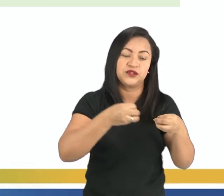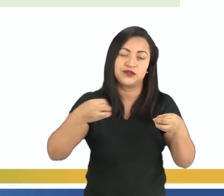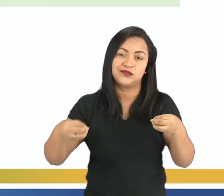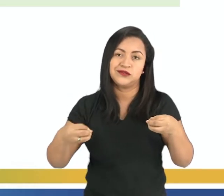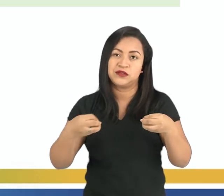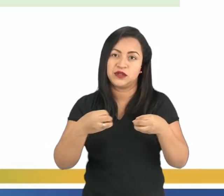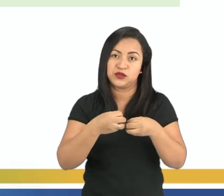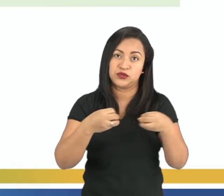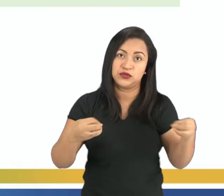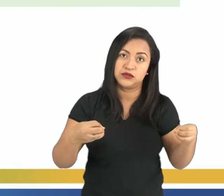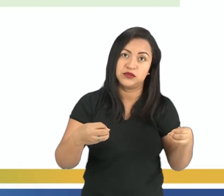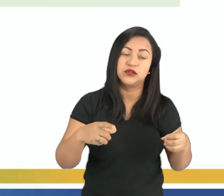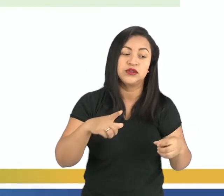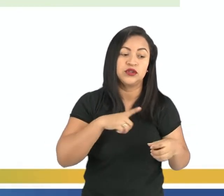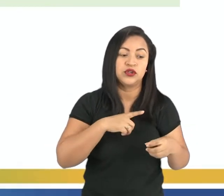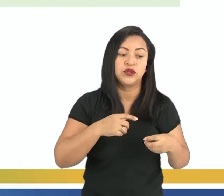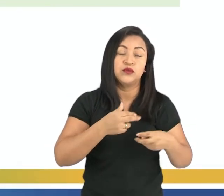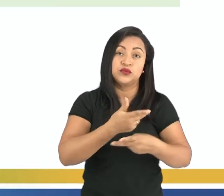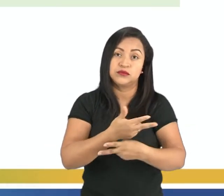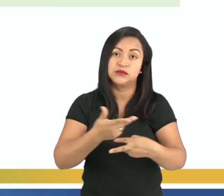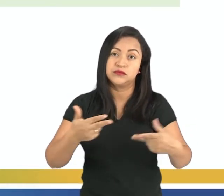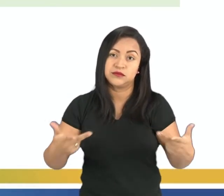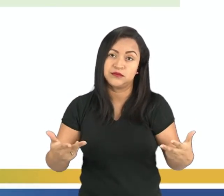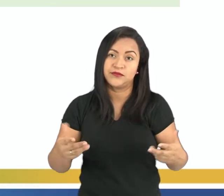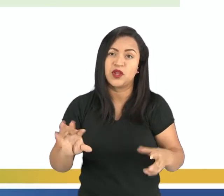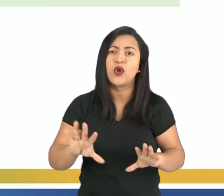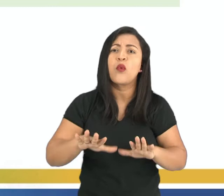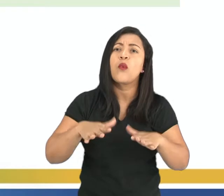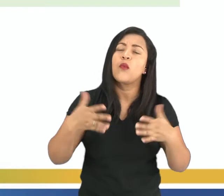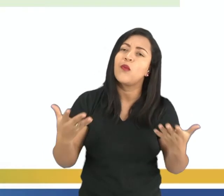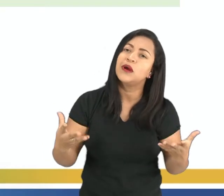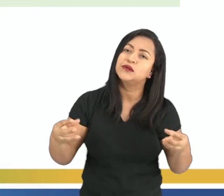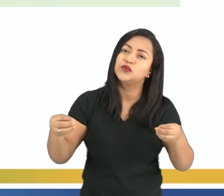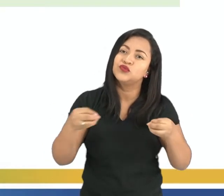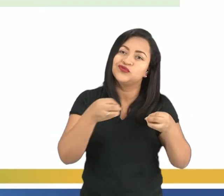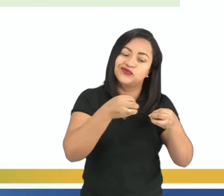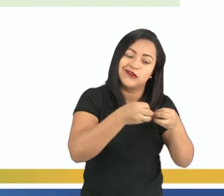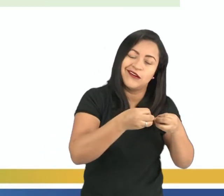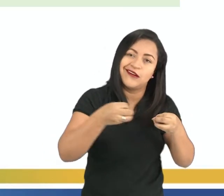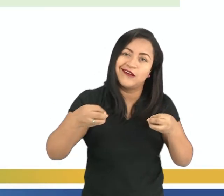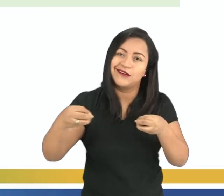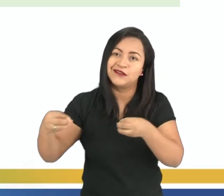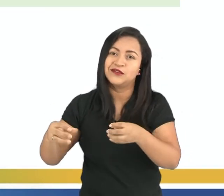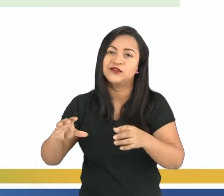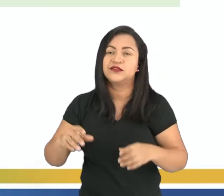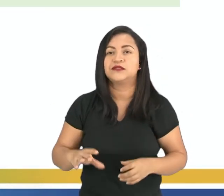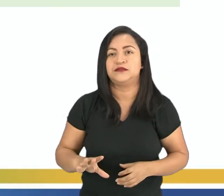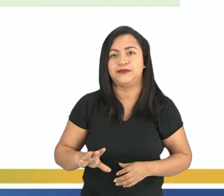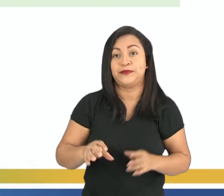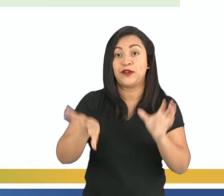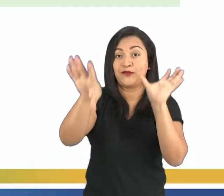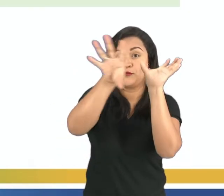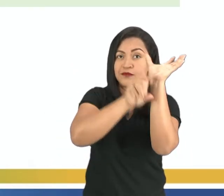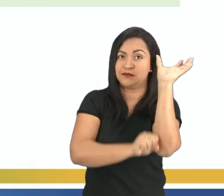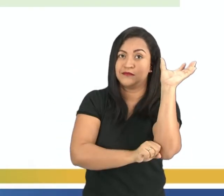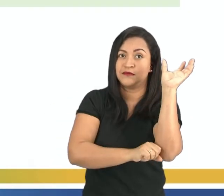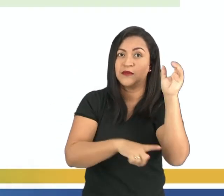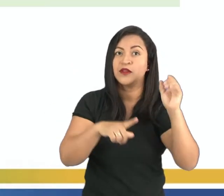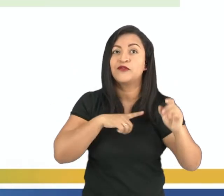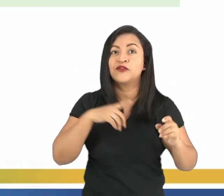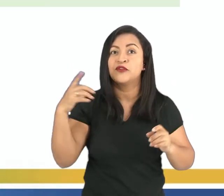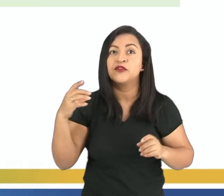aos produtos. Quais são os reagentes da fotossíntese? Vocês observarem na imagem, a gente vai ter o dióxido